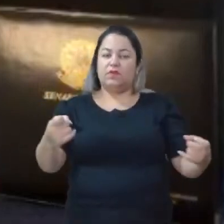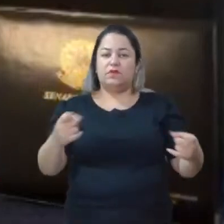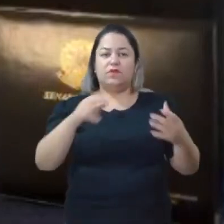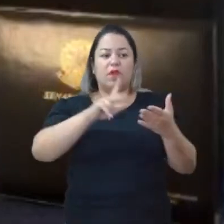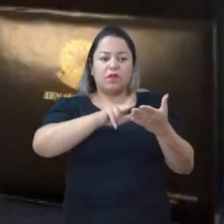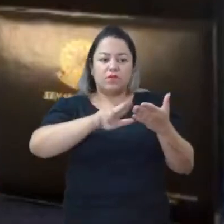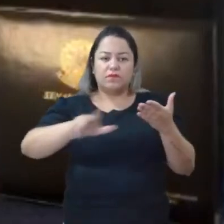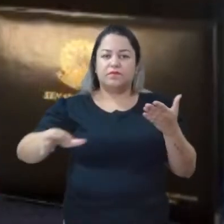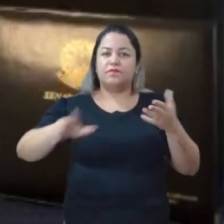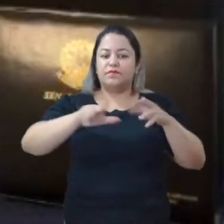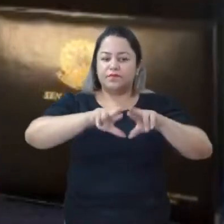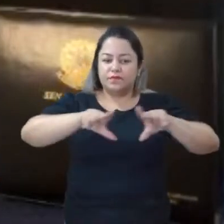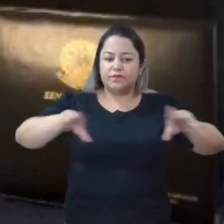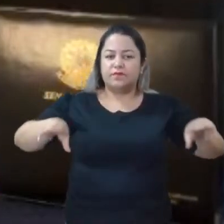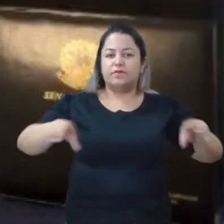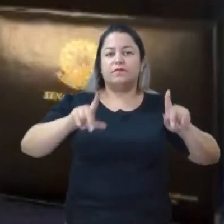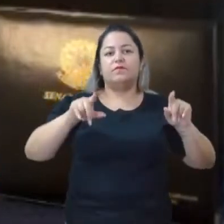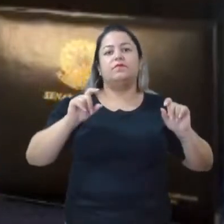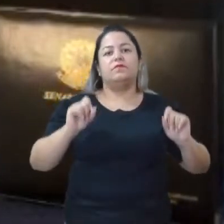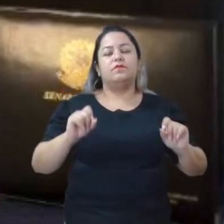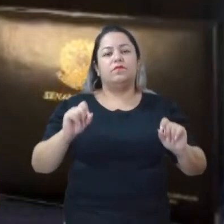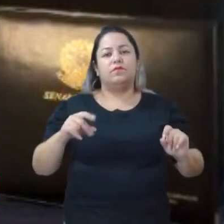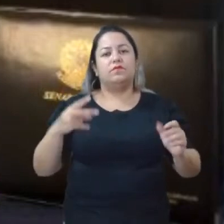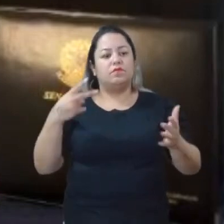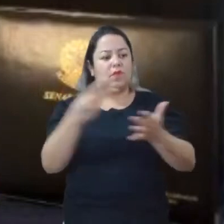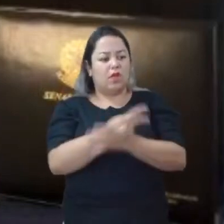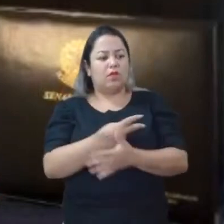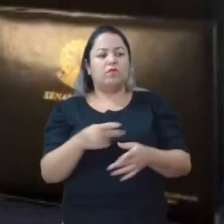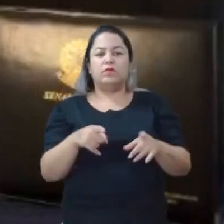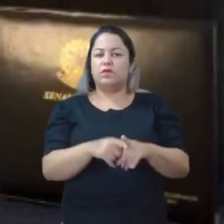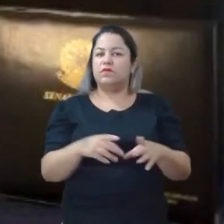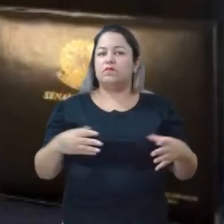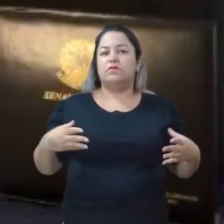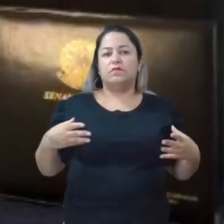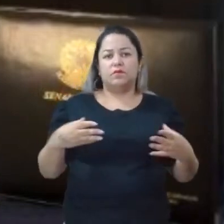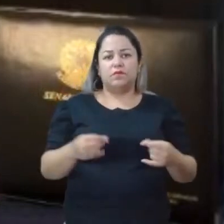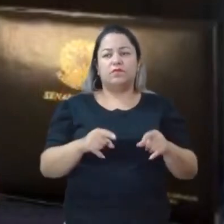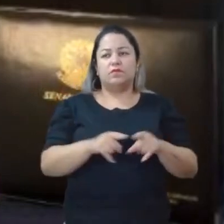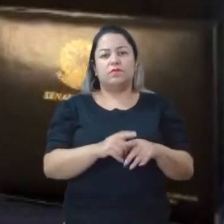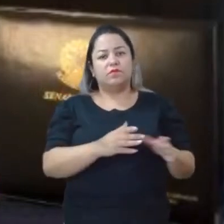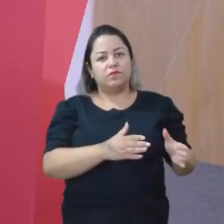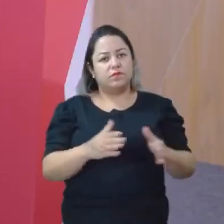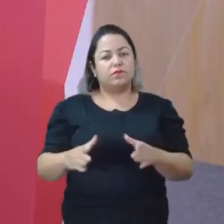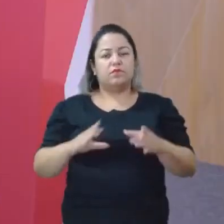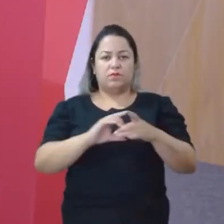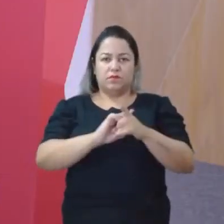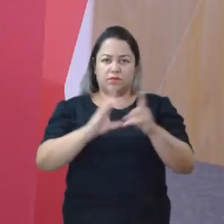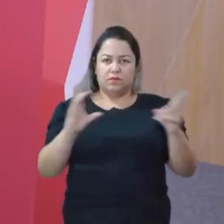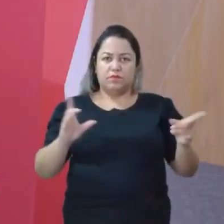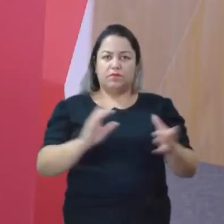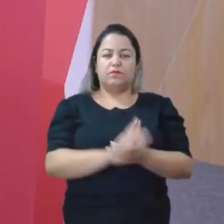diversas naturezas, o que compromete bastante o processo democrático.